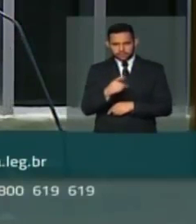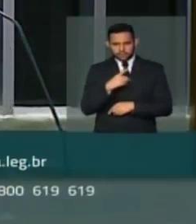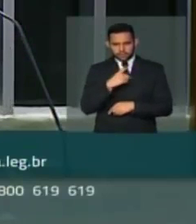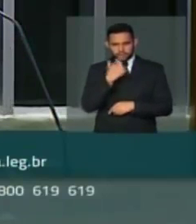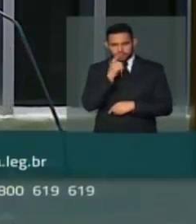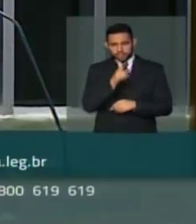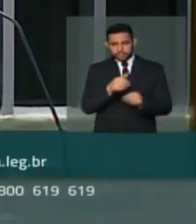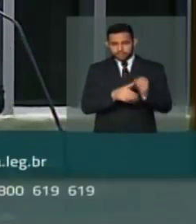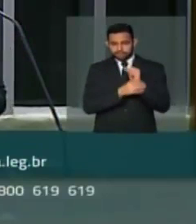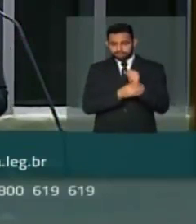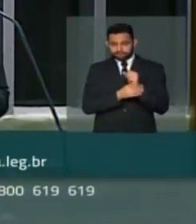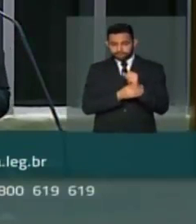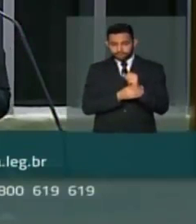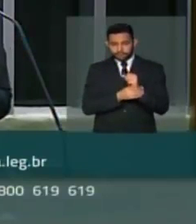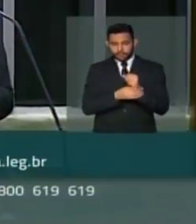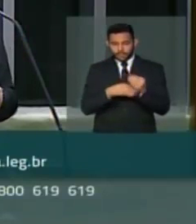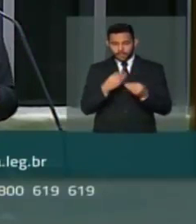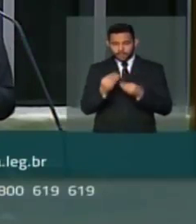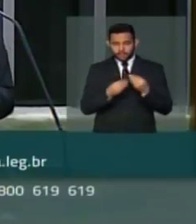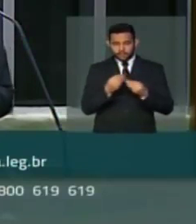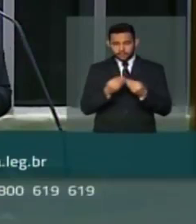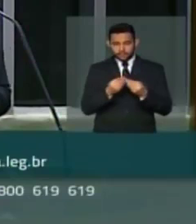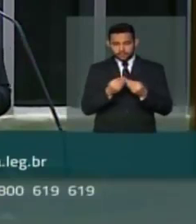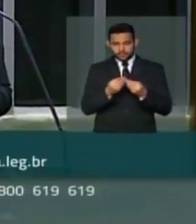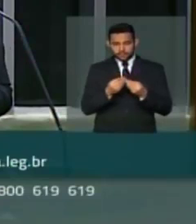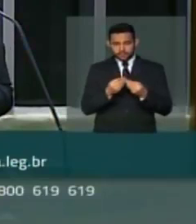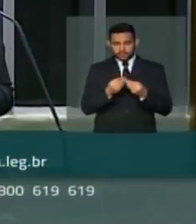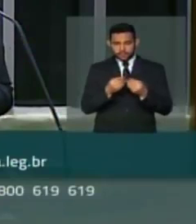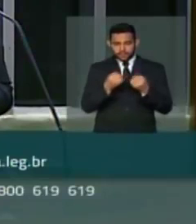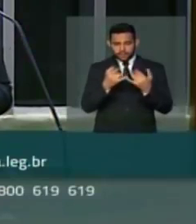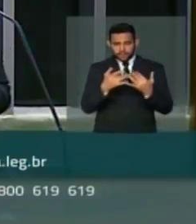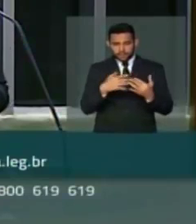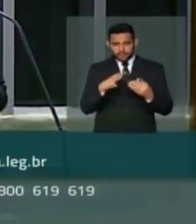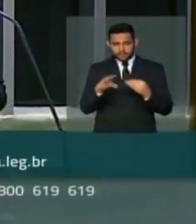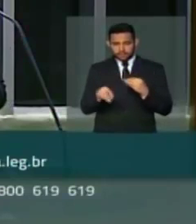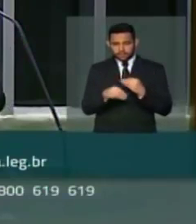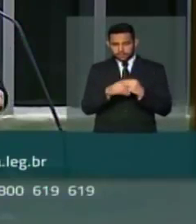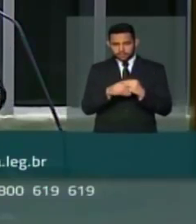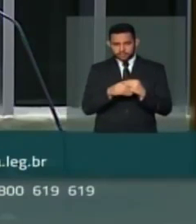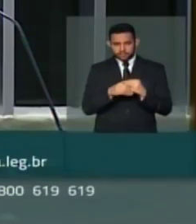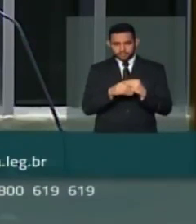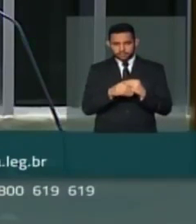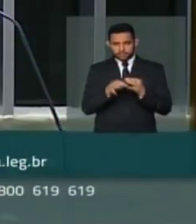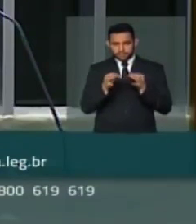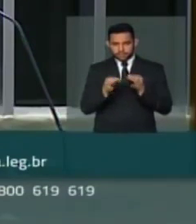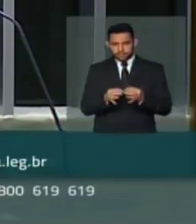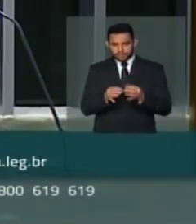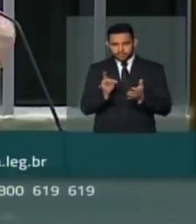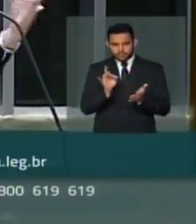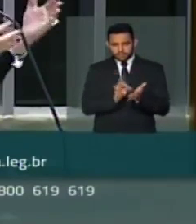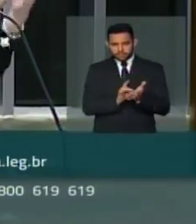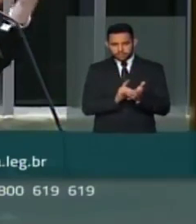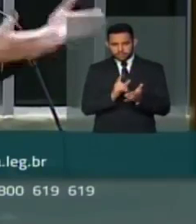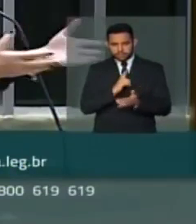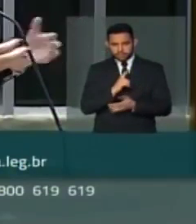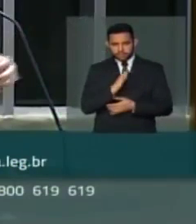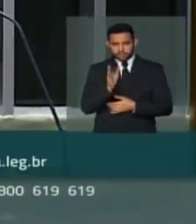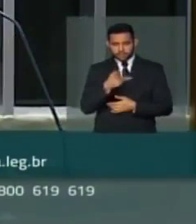garantia, conforme está bem definida na emenda aglutinativa, com certeza absoluta, eu